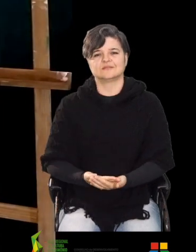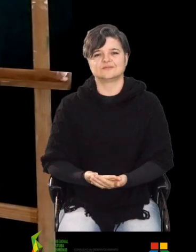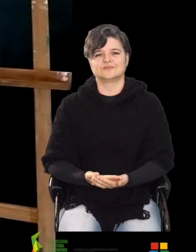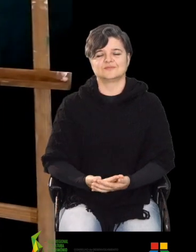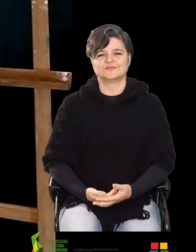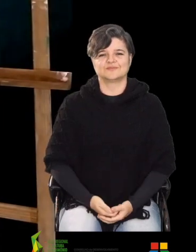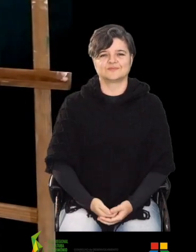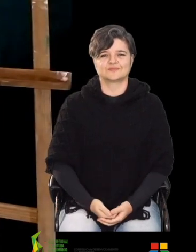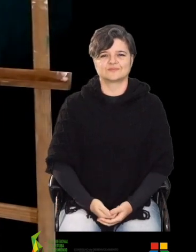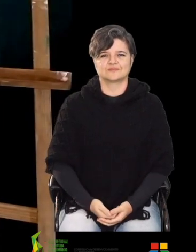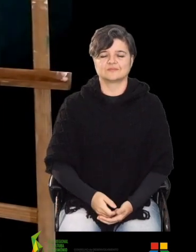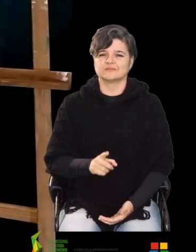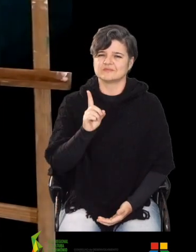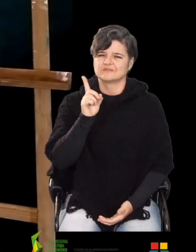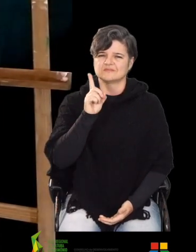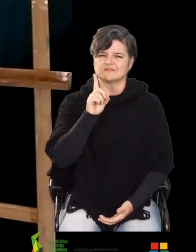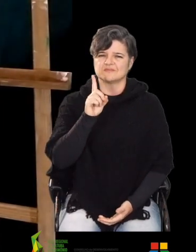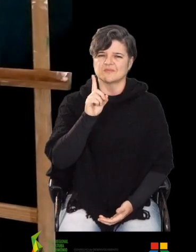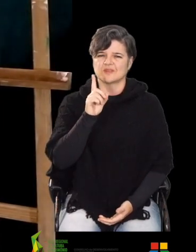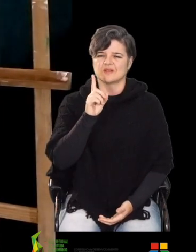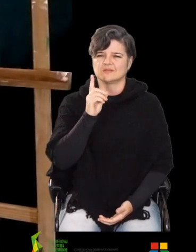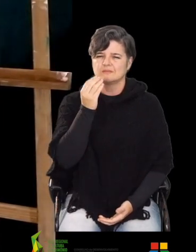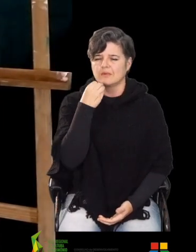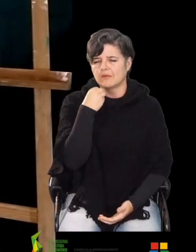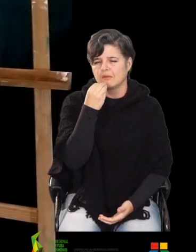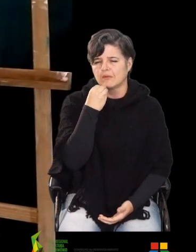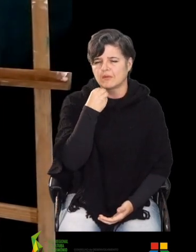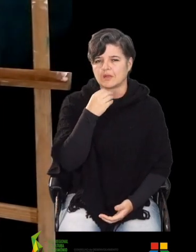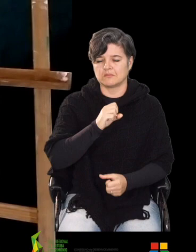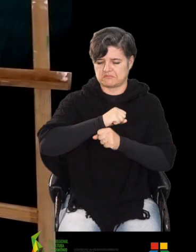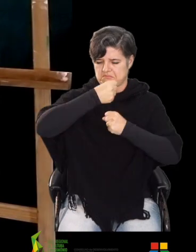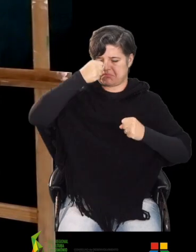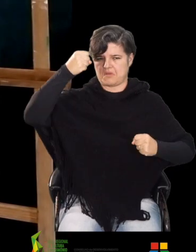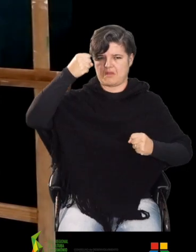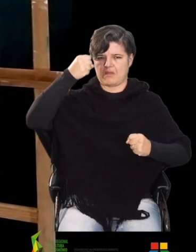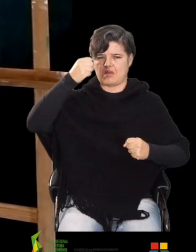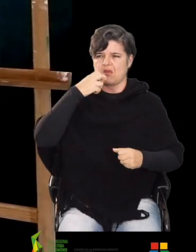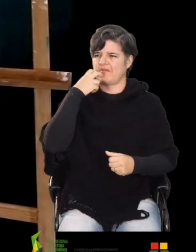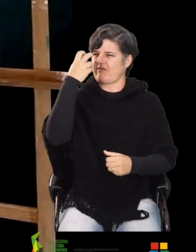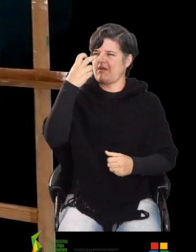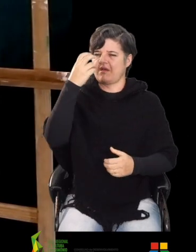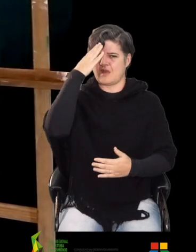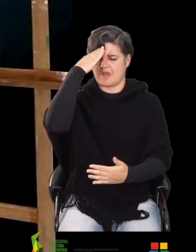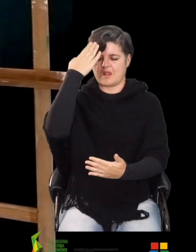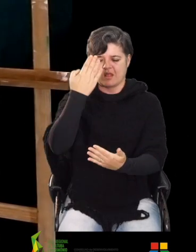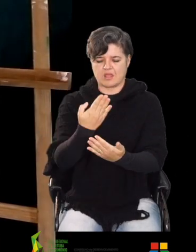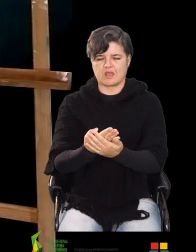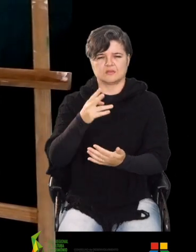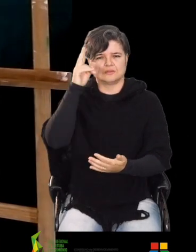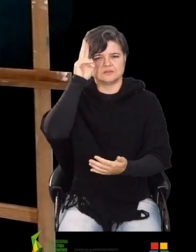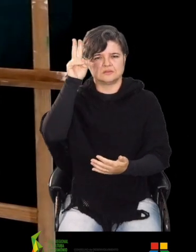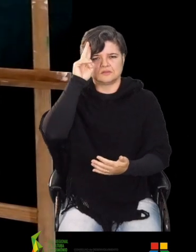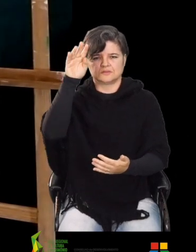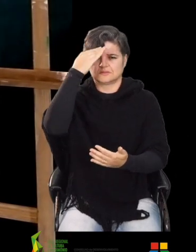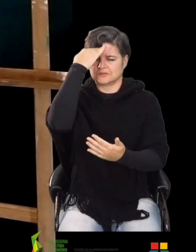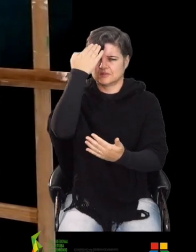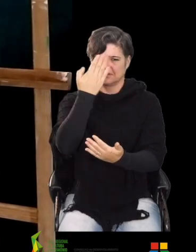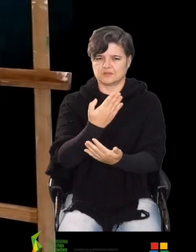tu tá muito fraco mais forte eu não acredito de histórias acredito acredito acredito